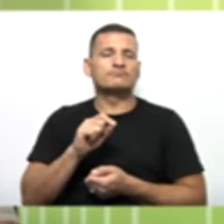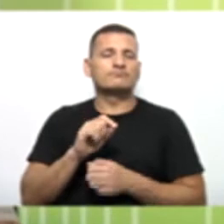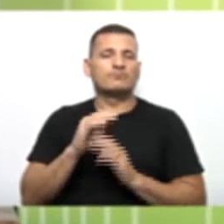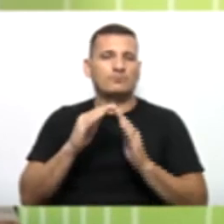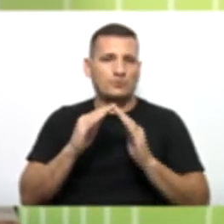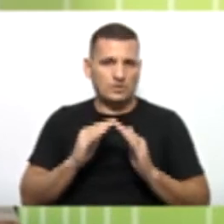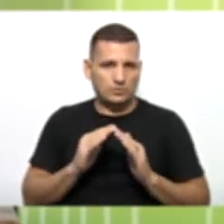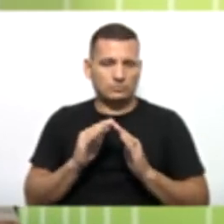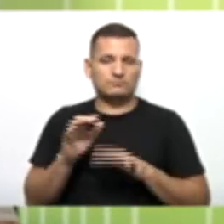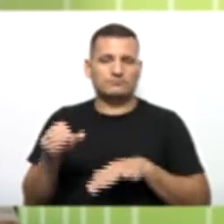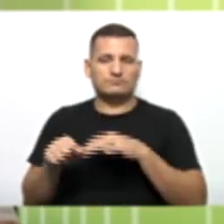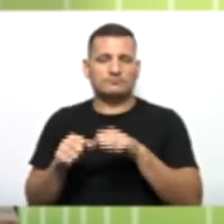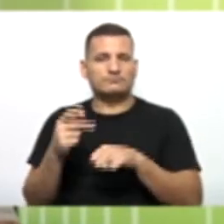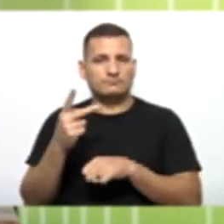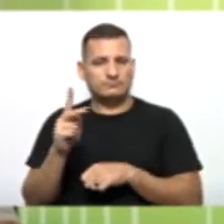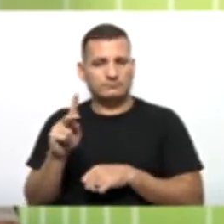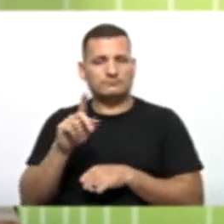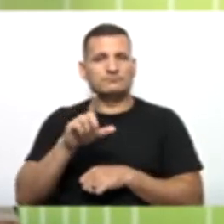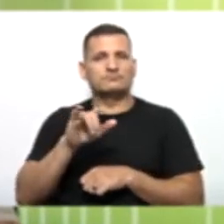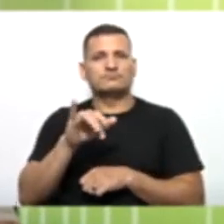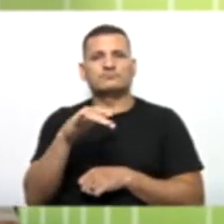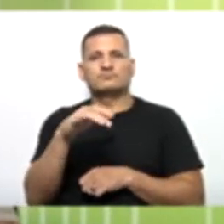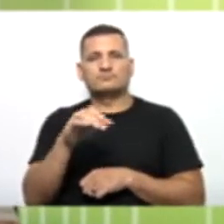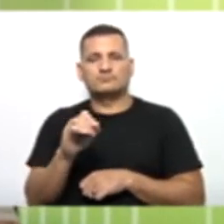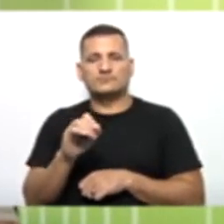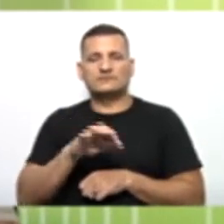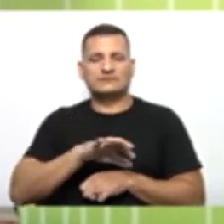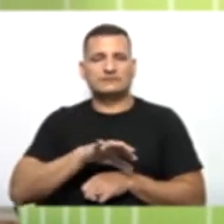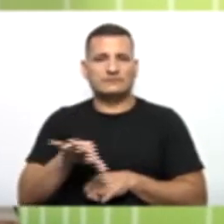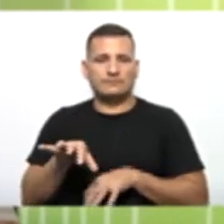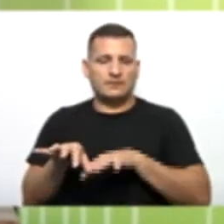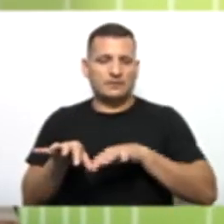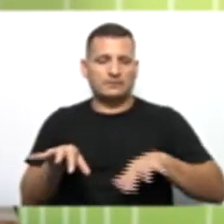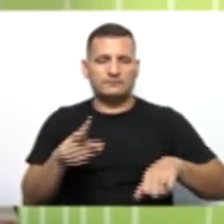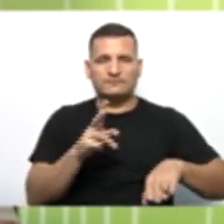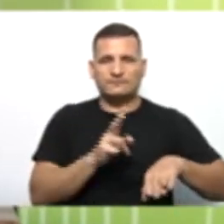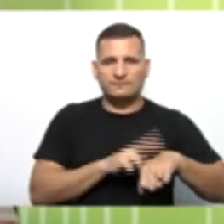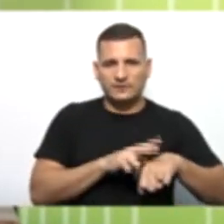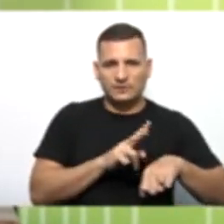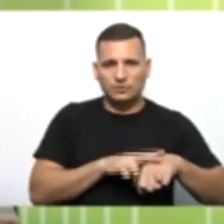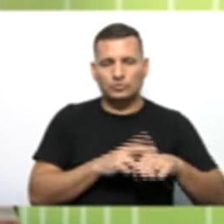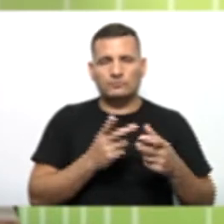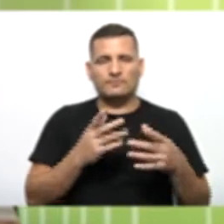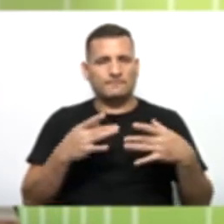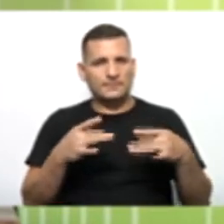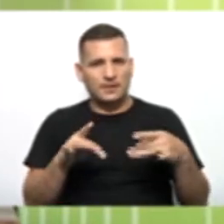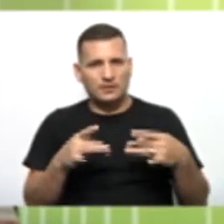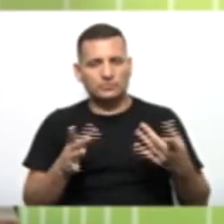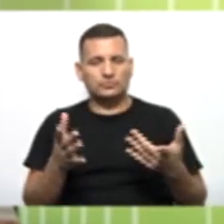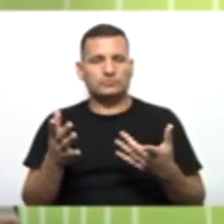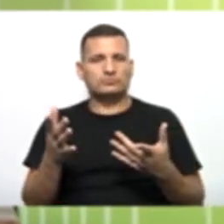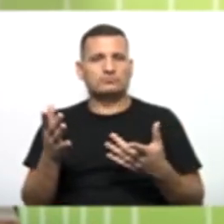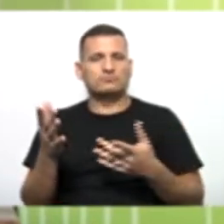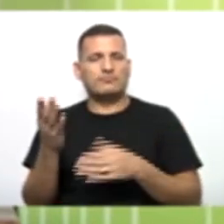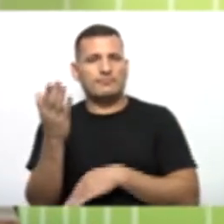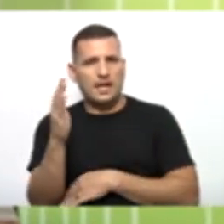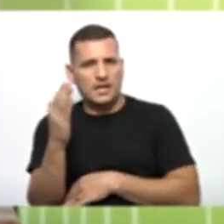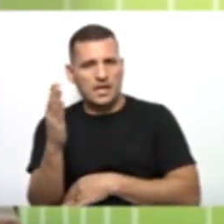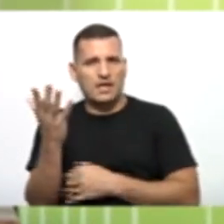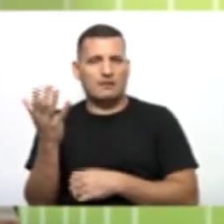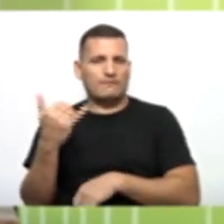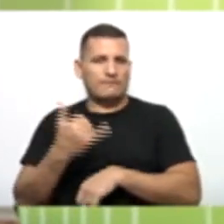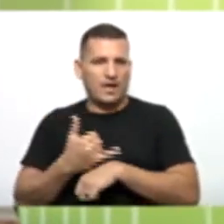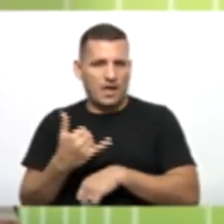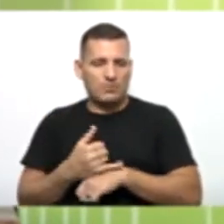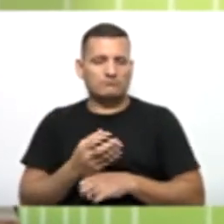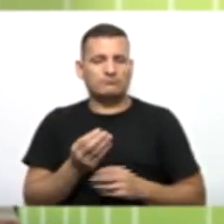os materiais recicláveis, os materiais orgânicos, e uma cooperativa pode ir lá e recolher